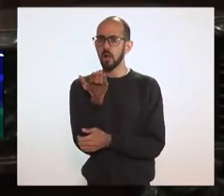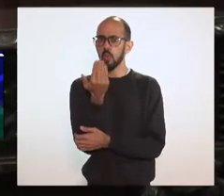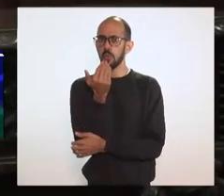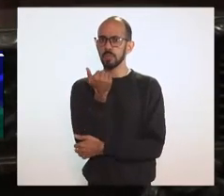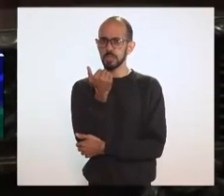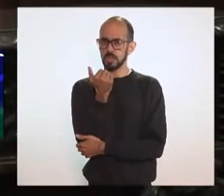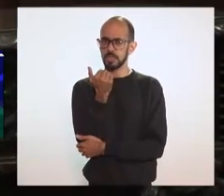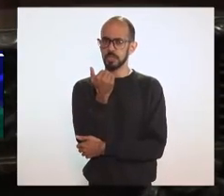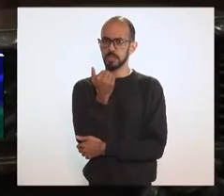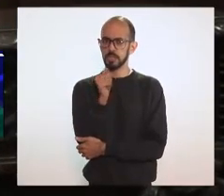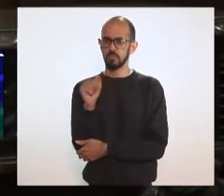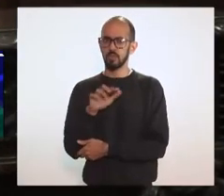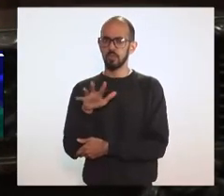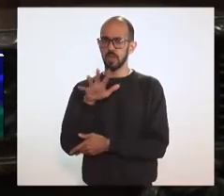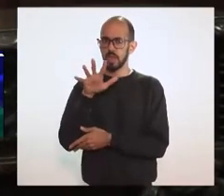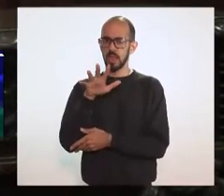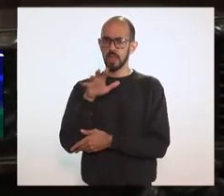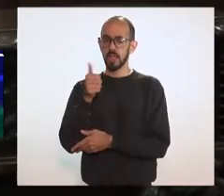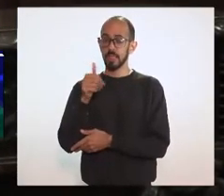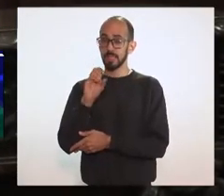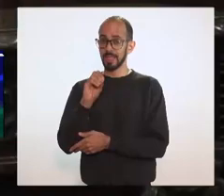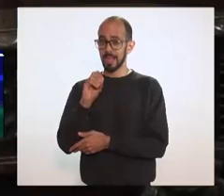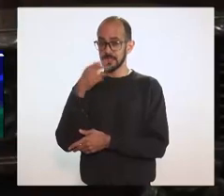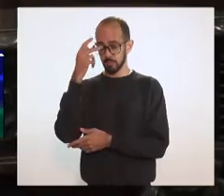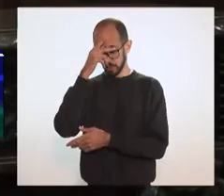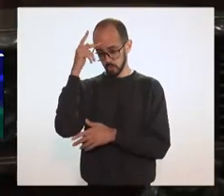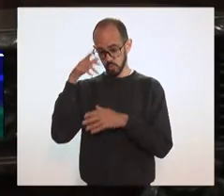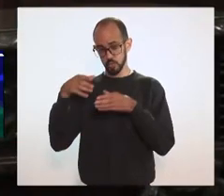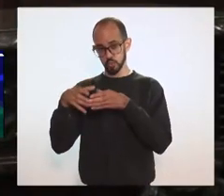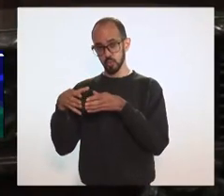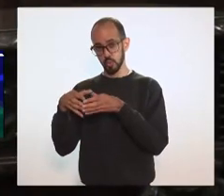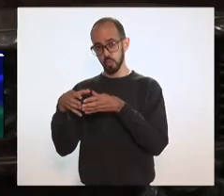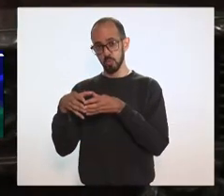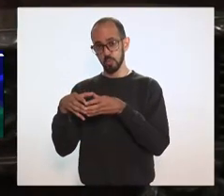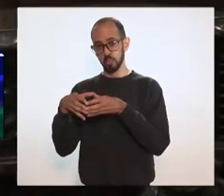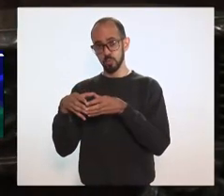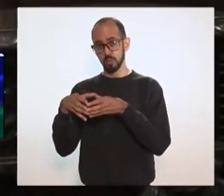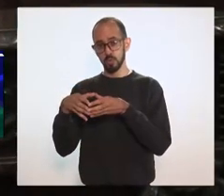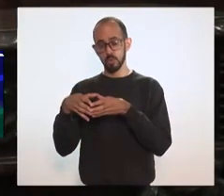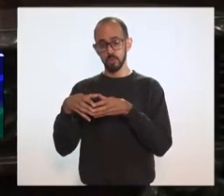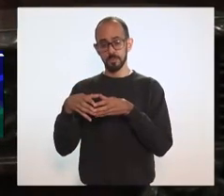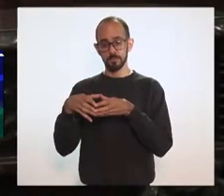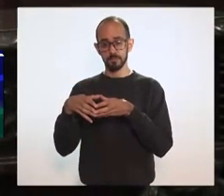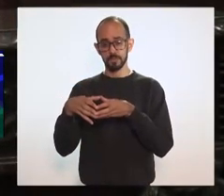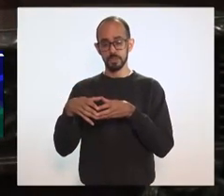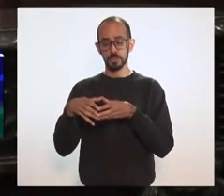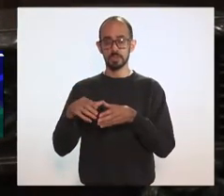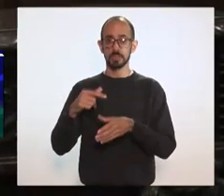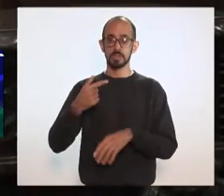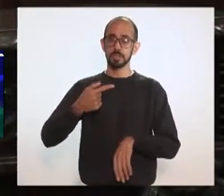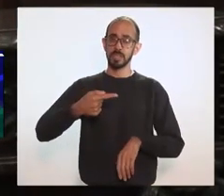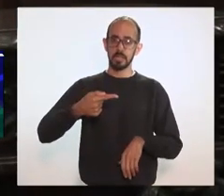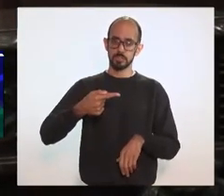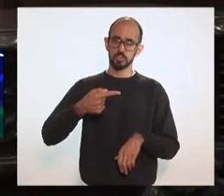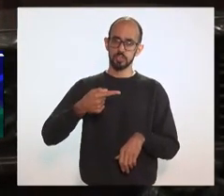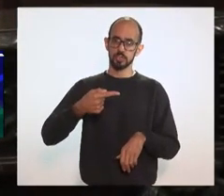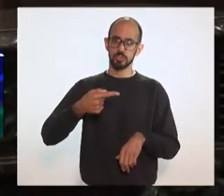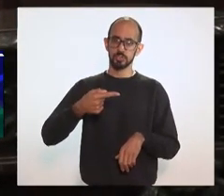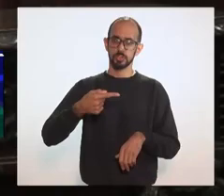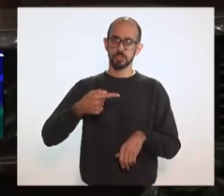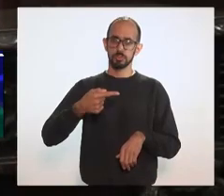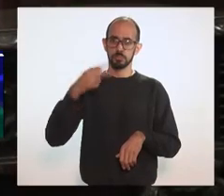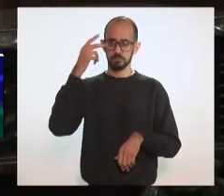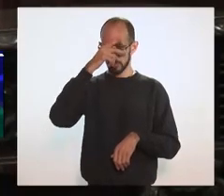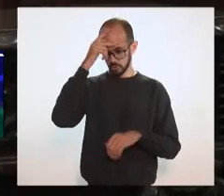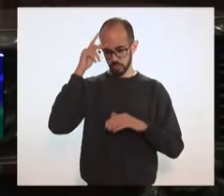De cada 10 moradores, presidente Valdec Carneiro, 7 moradores